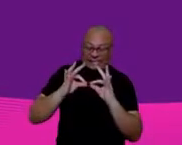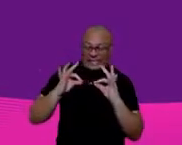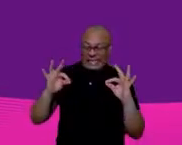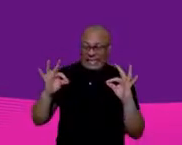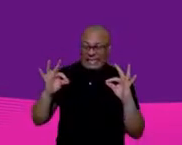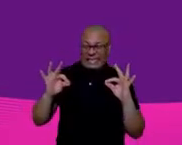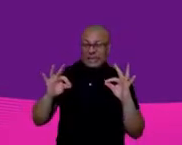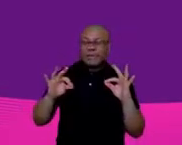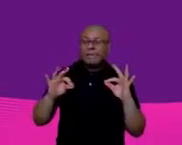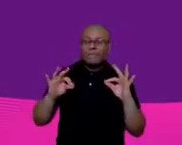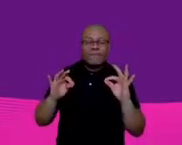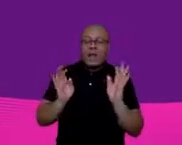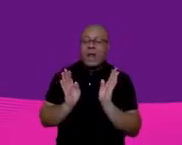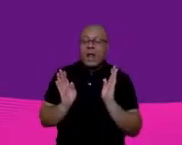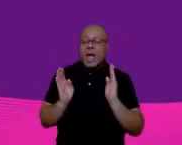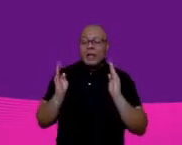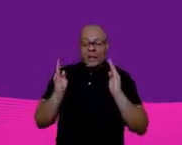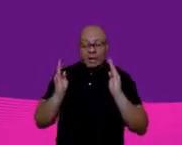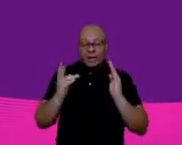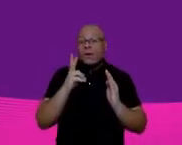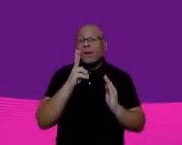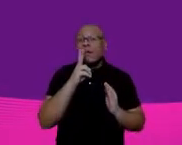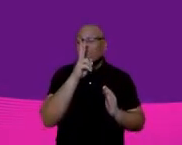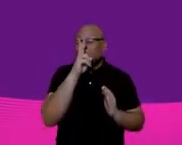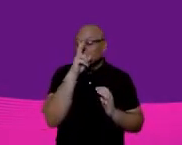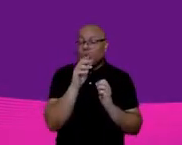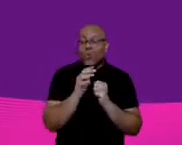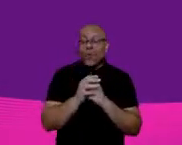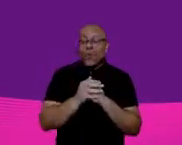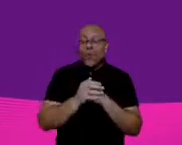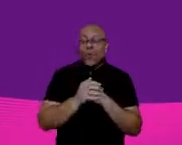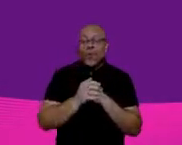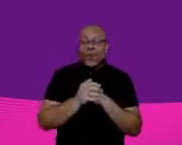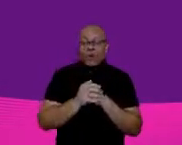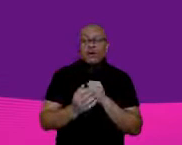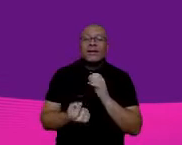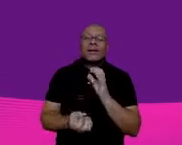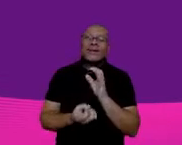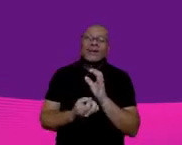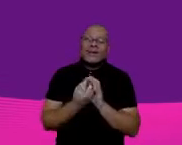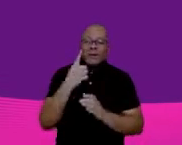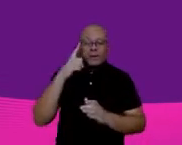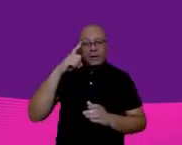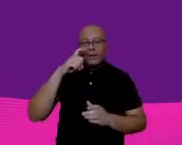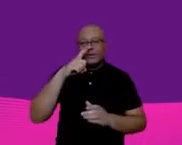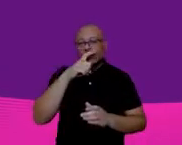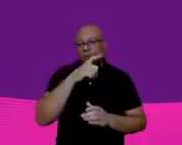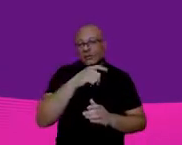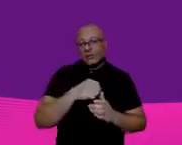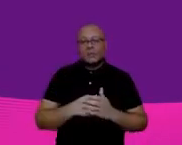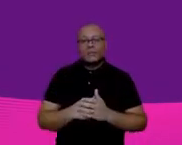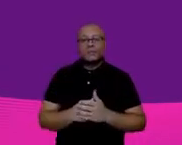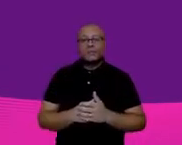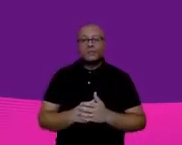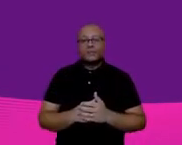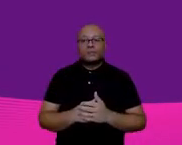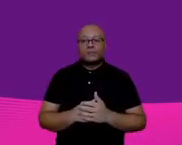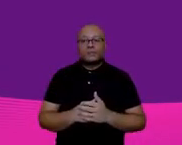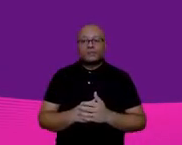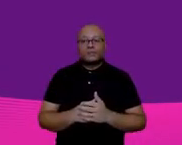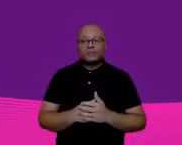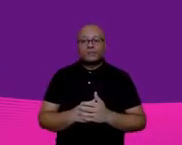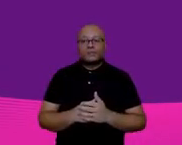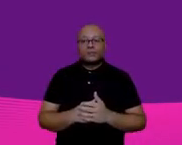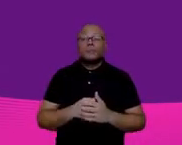colateral fica muito justo e isso cria mais dificuldade. Know my cuts now. Depois de